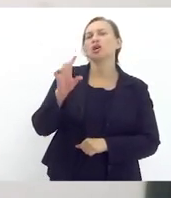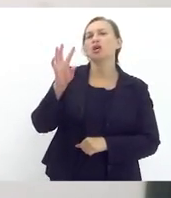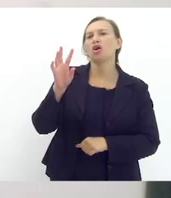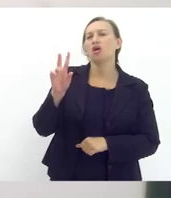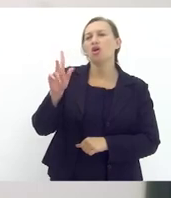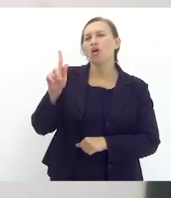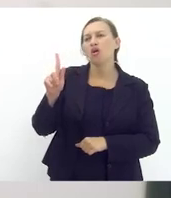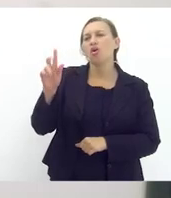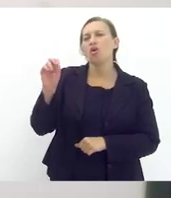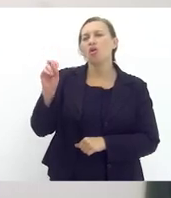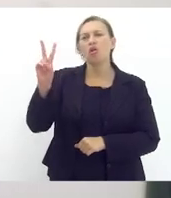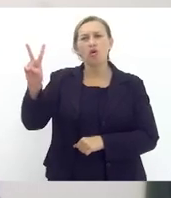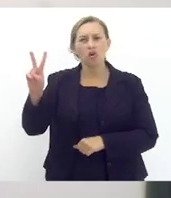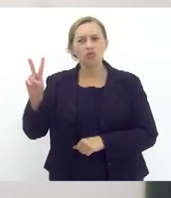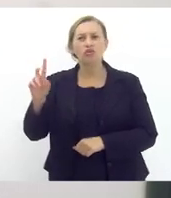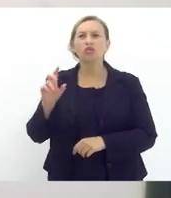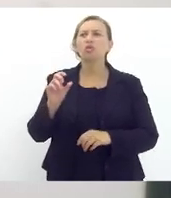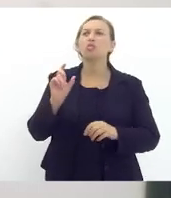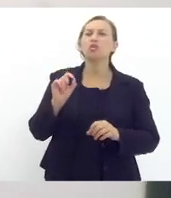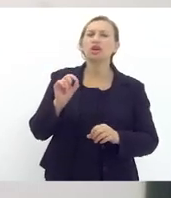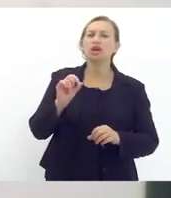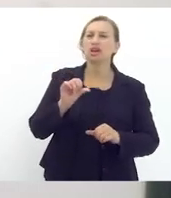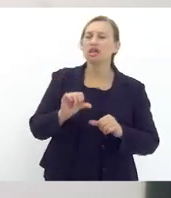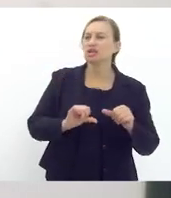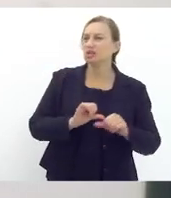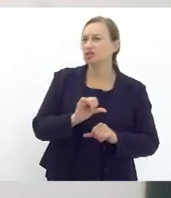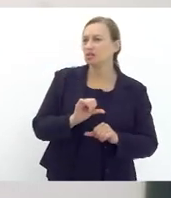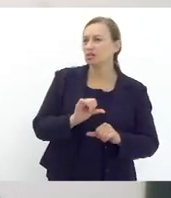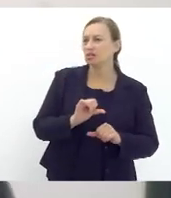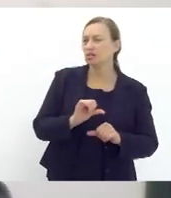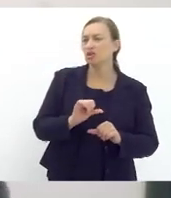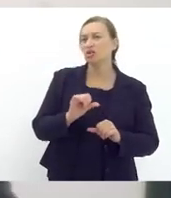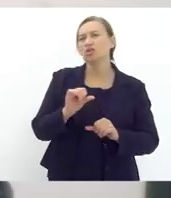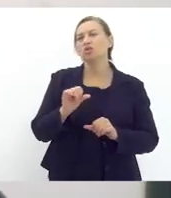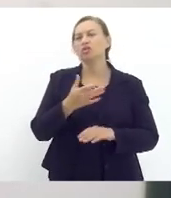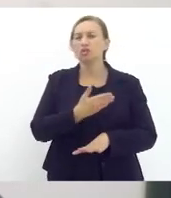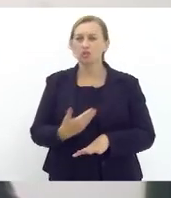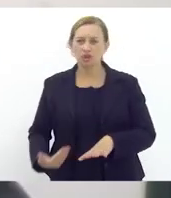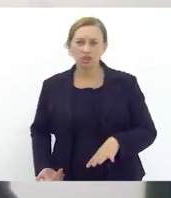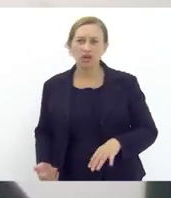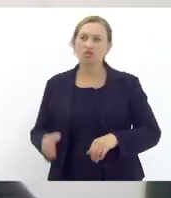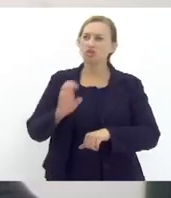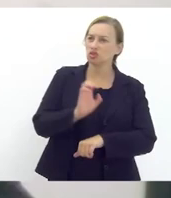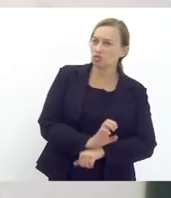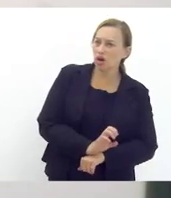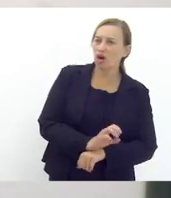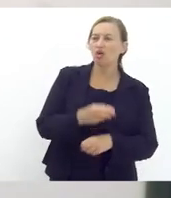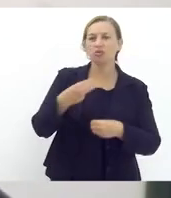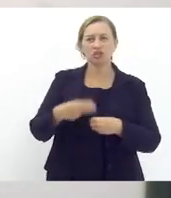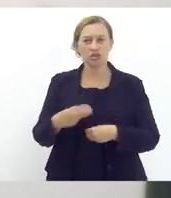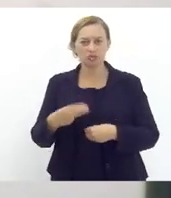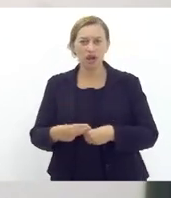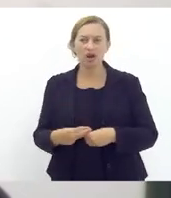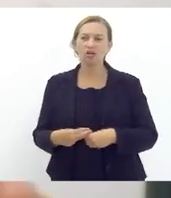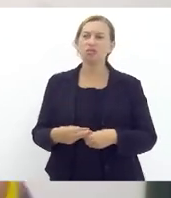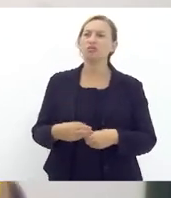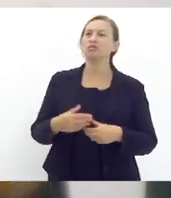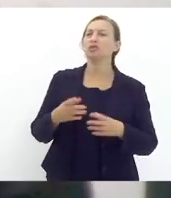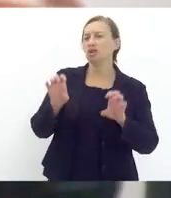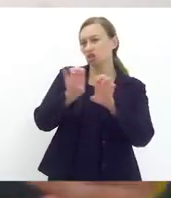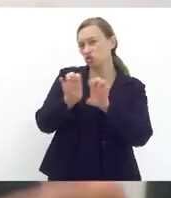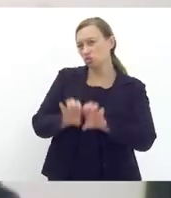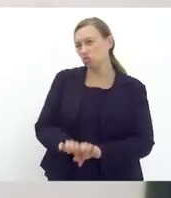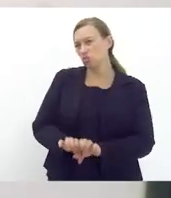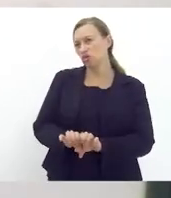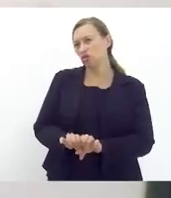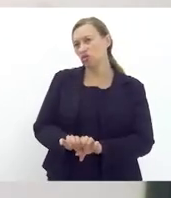justamente das relações e transferências governamentais entre esfera Estadual Nacional Municipal é essa estrutura da